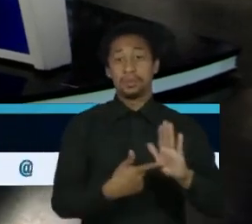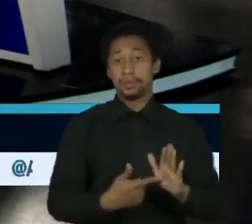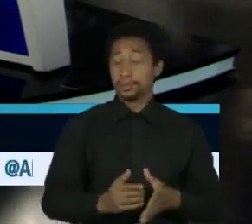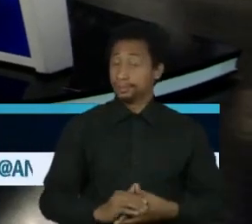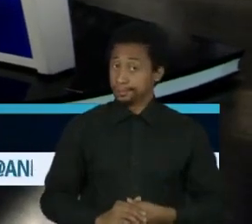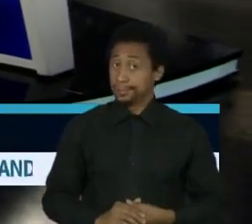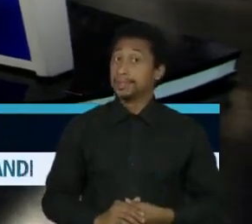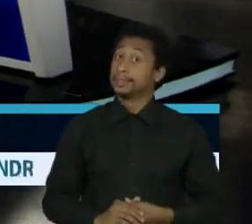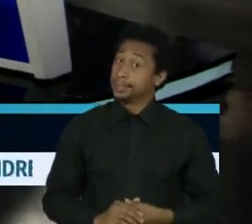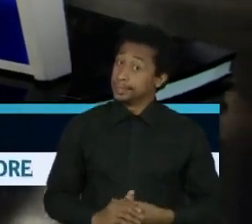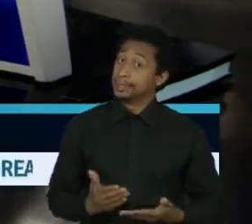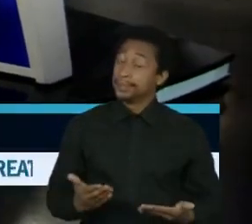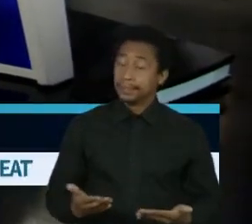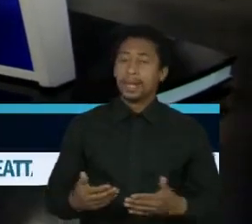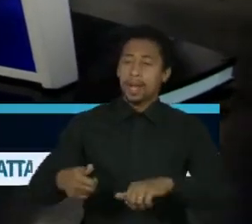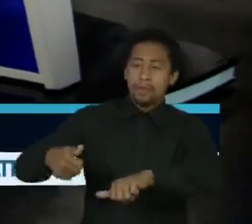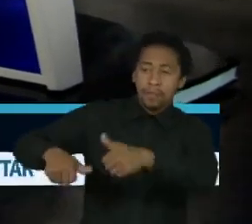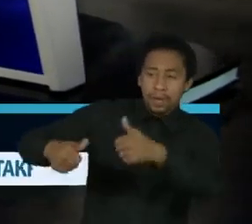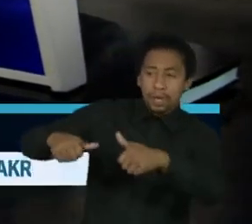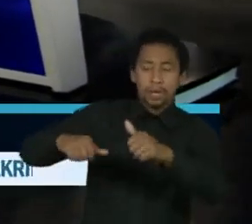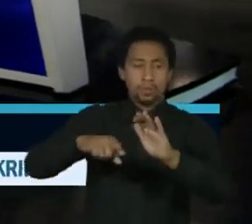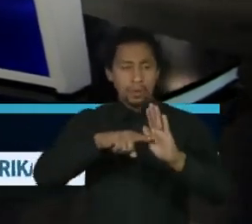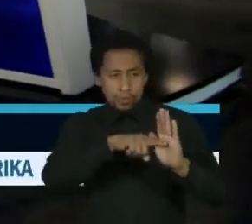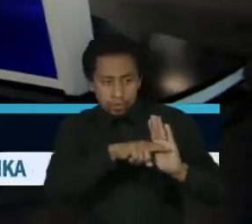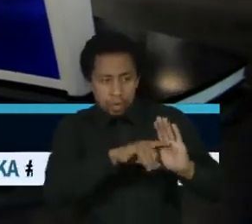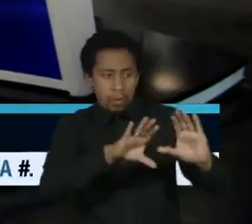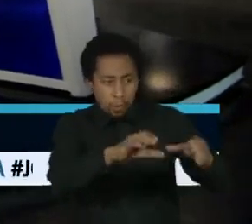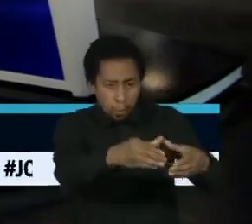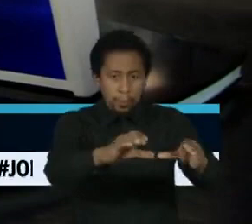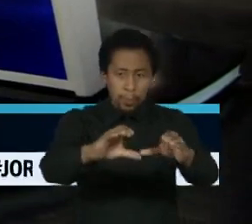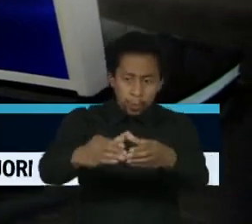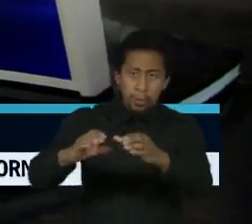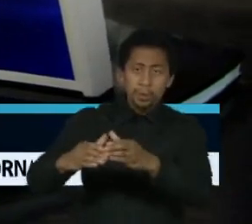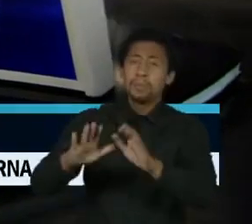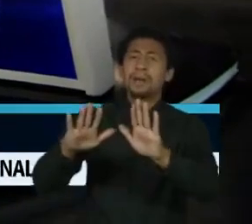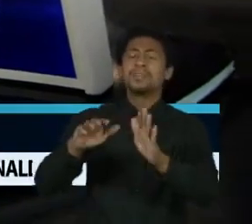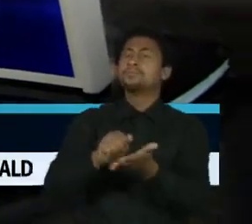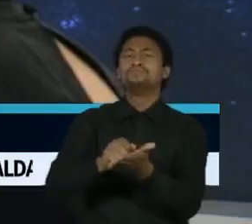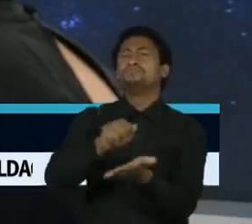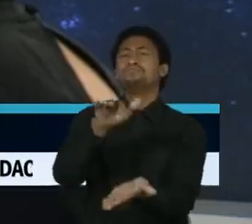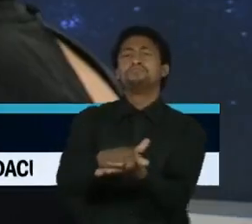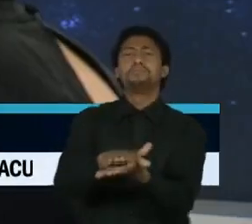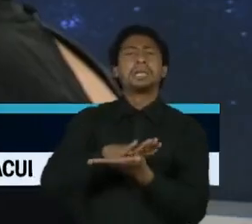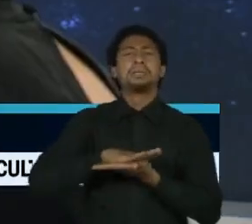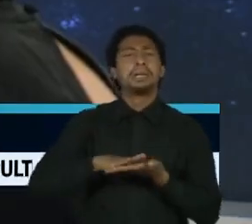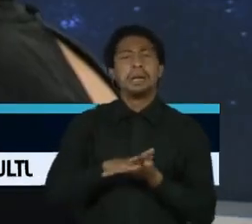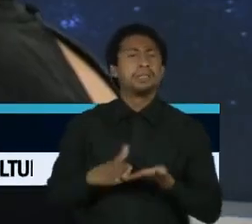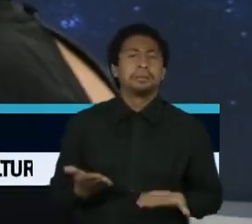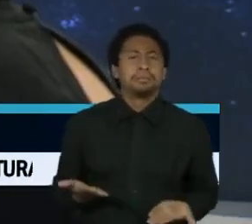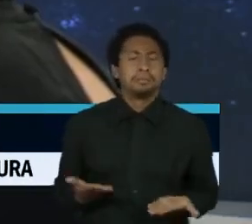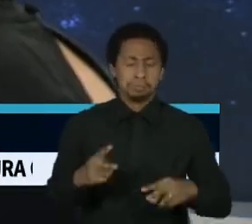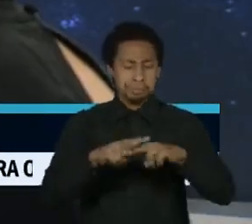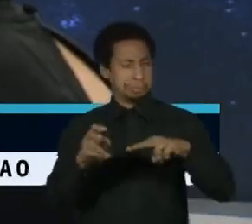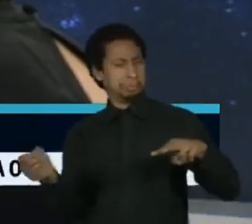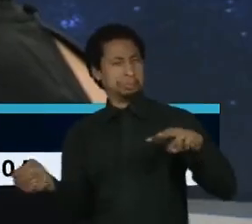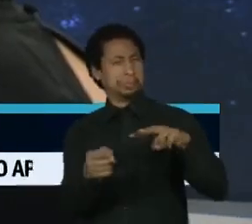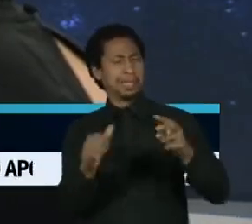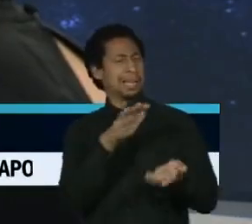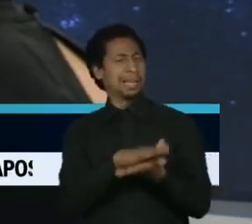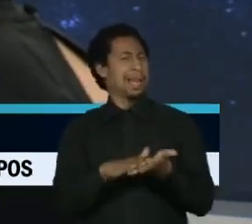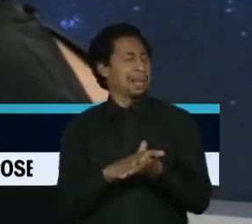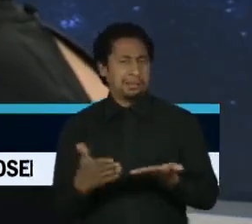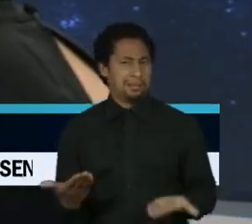São várias frentes, um avaliando, um investigando. E ninguém é punido, né? Quando que nós vamos ter respostas concretas,